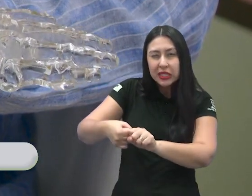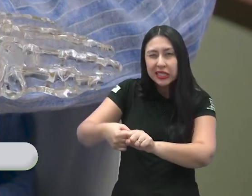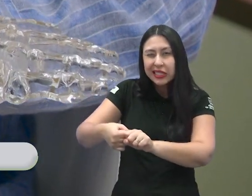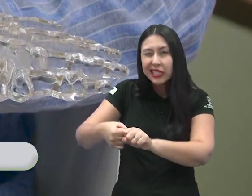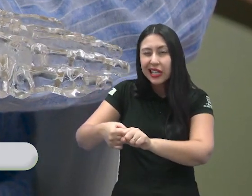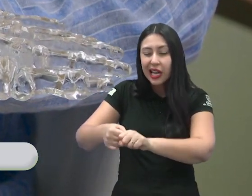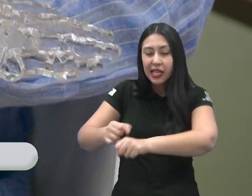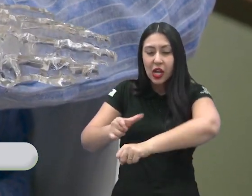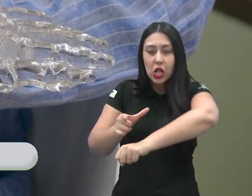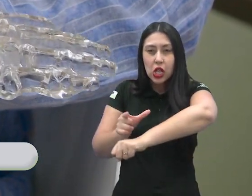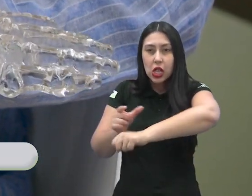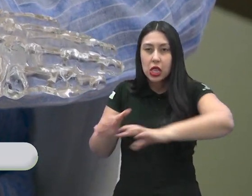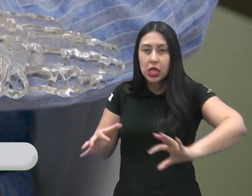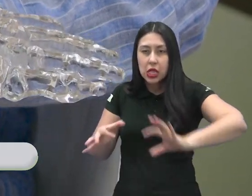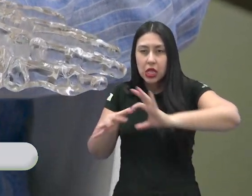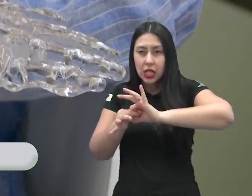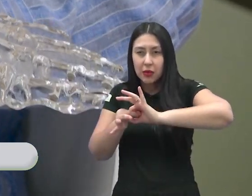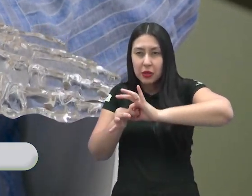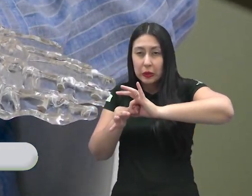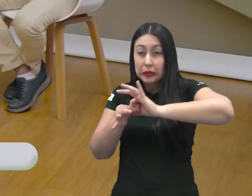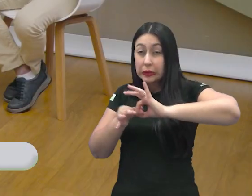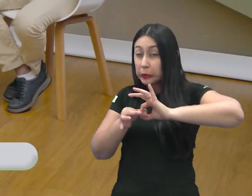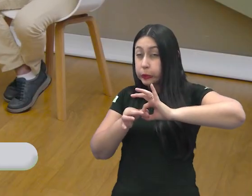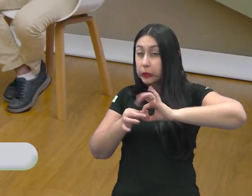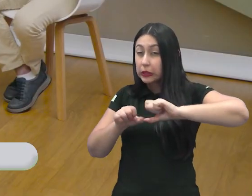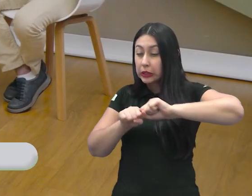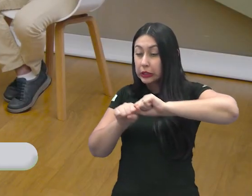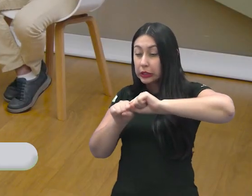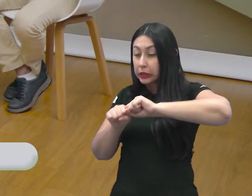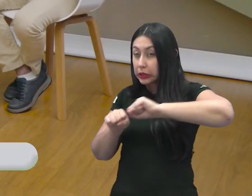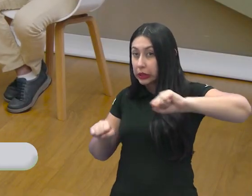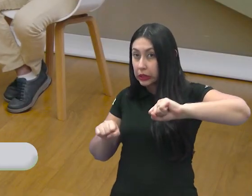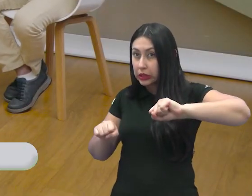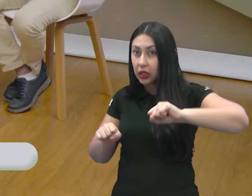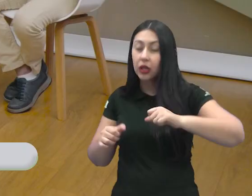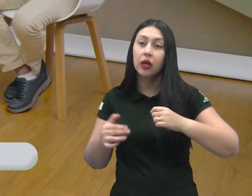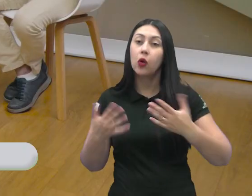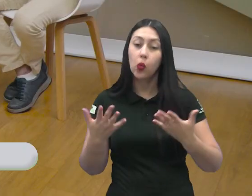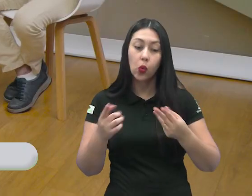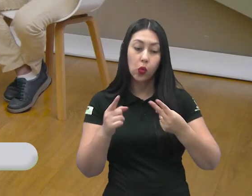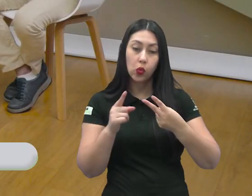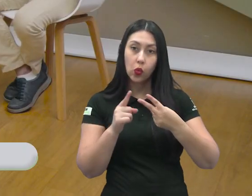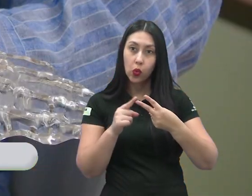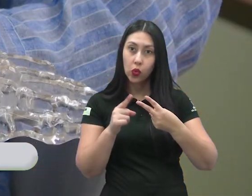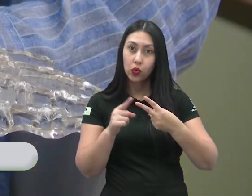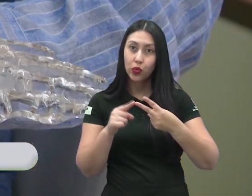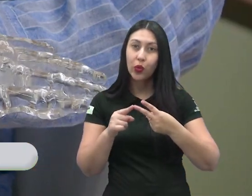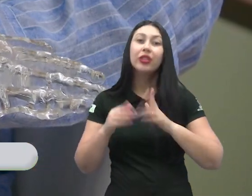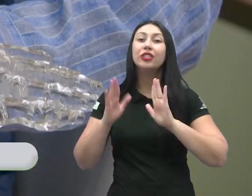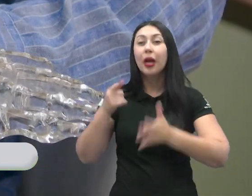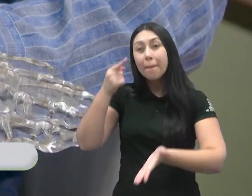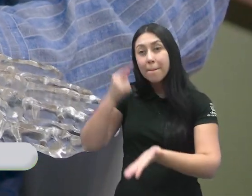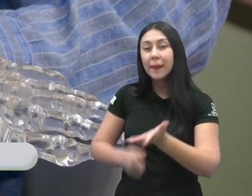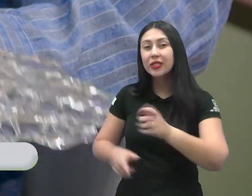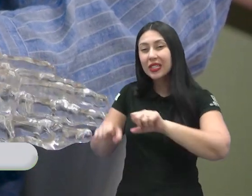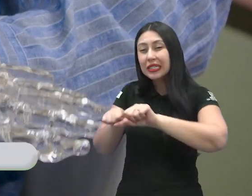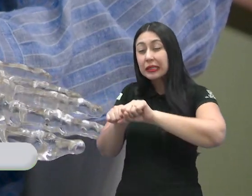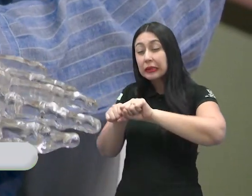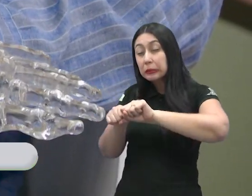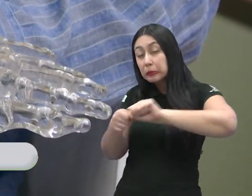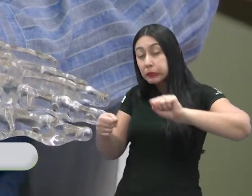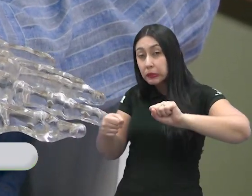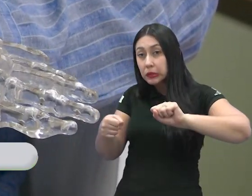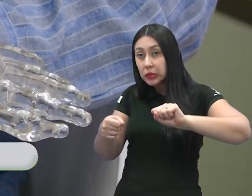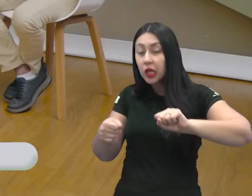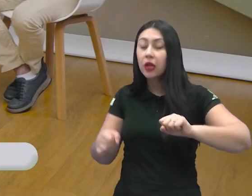ligamentar, um estiramento. Uma entorse grau 2, você tem uma lesão parcial ligamentar.